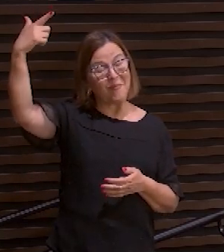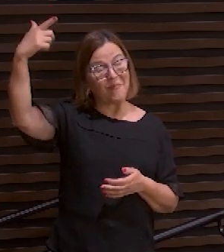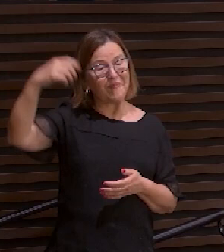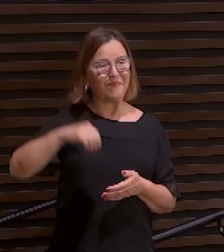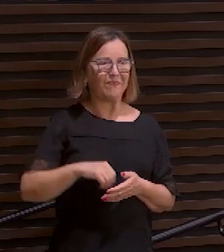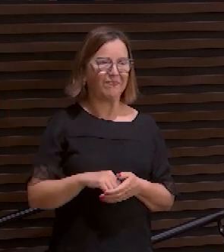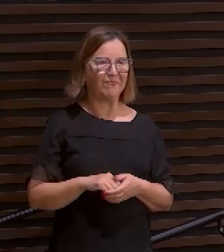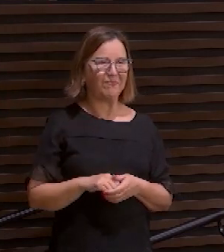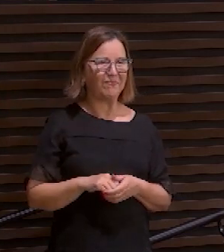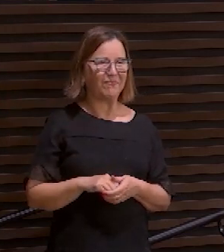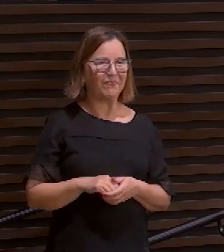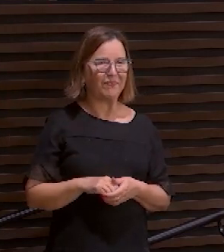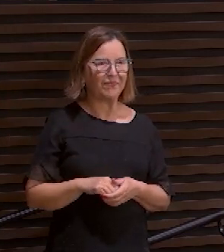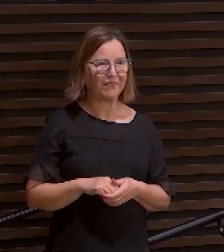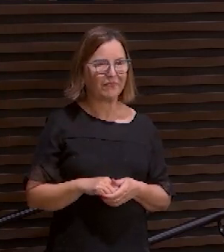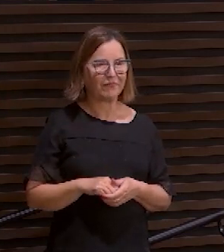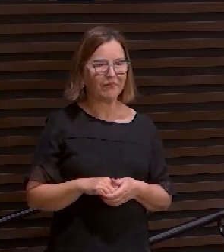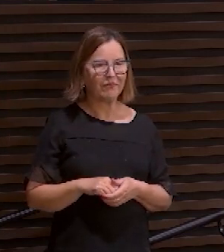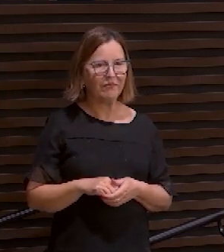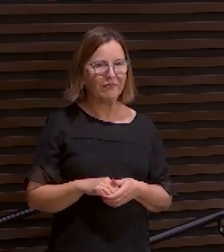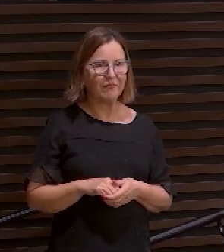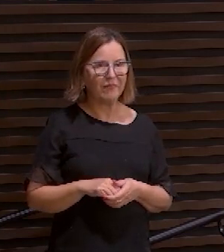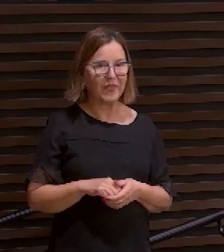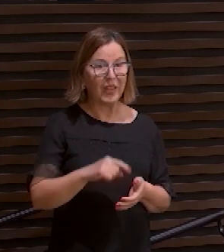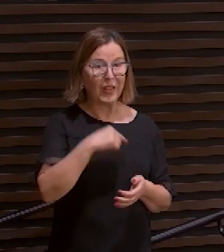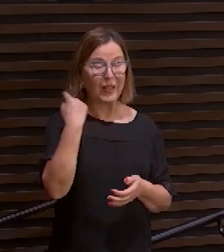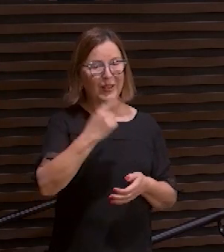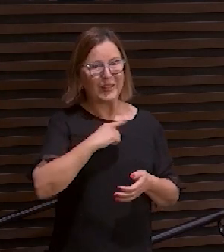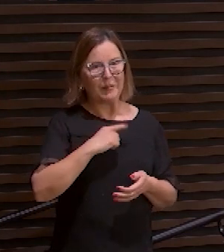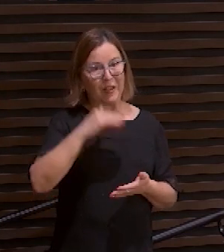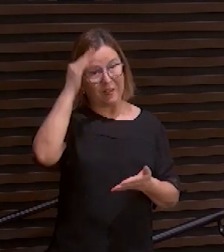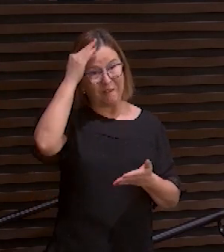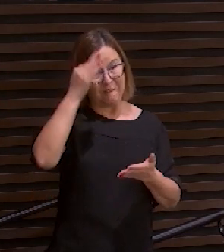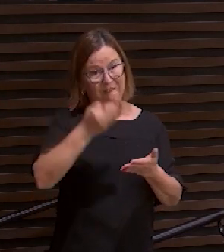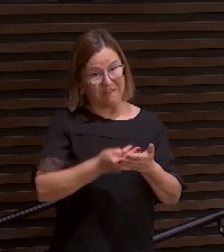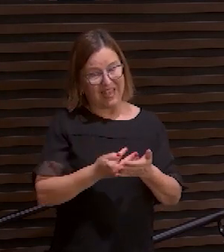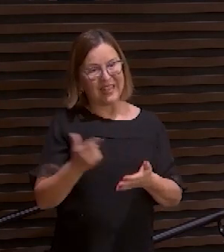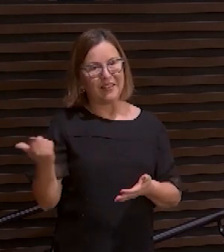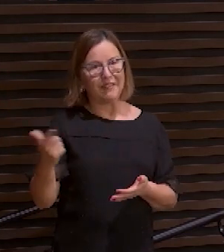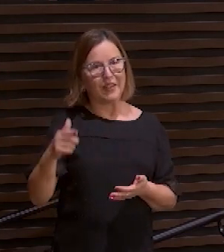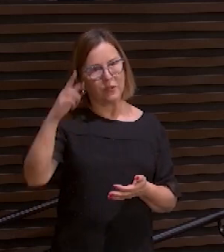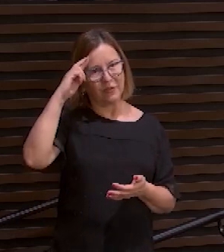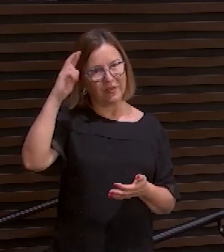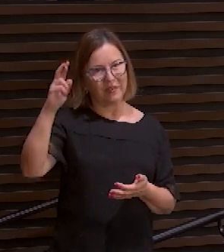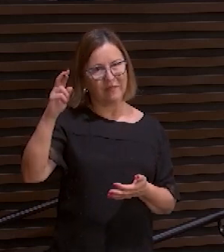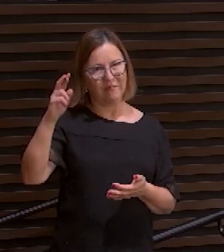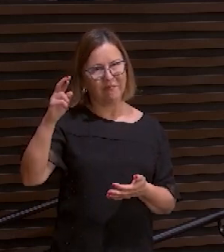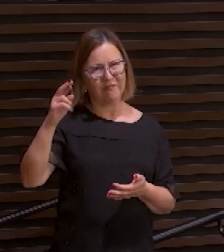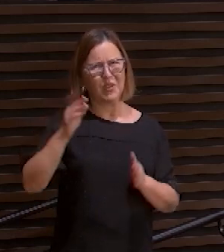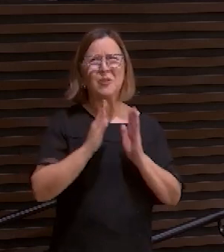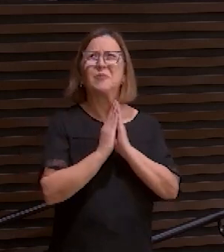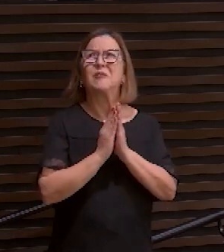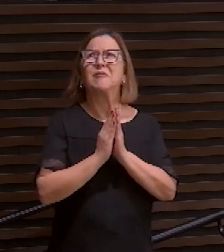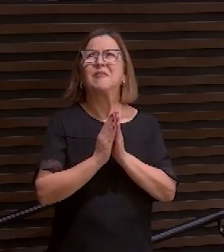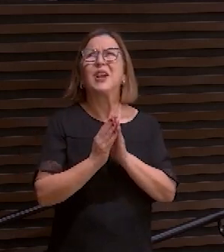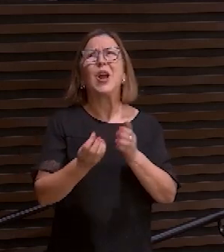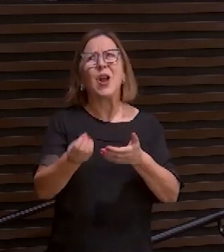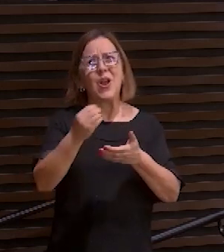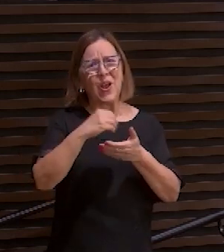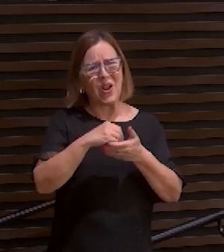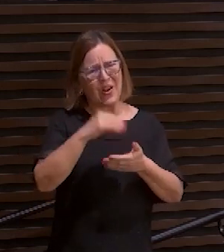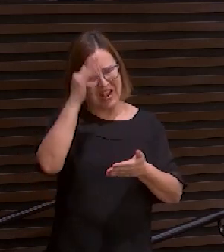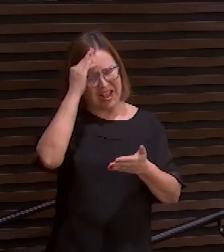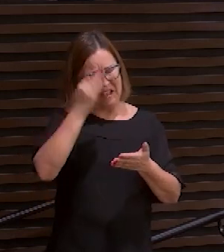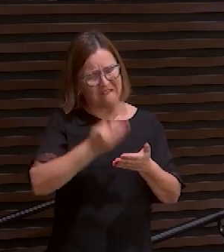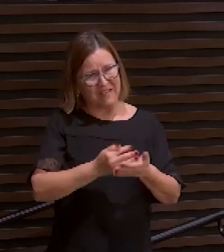Tanto assim. Então nós temos uma fé que veio do Senhor. O Senhor coloca a fé no nosso coração.